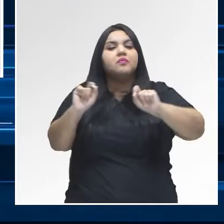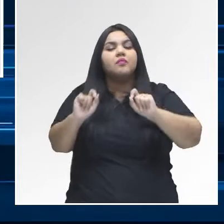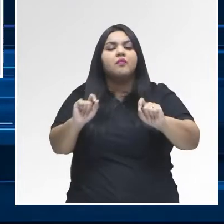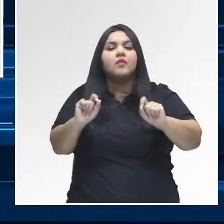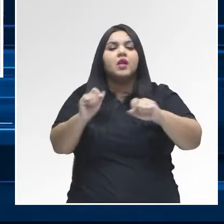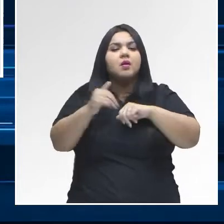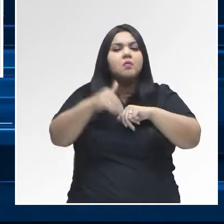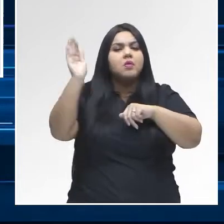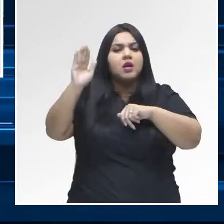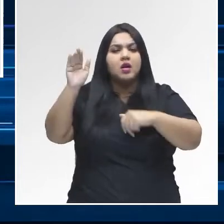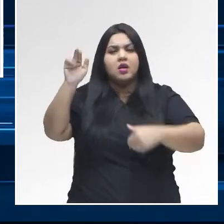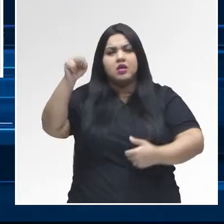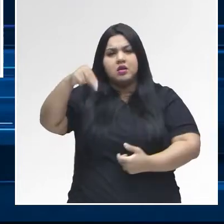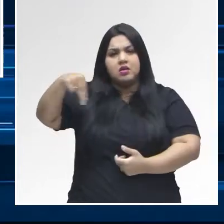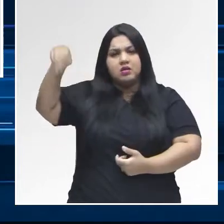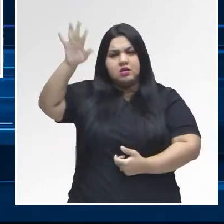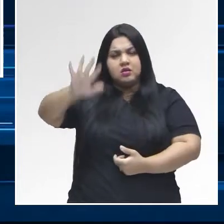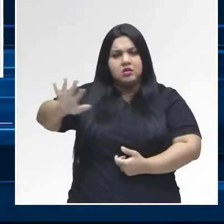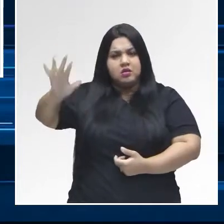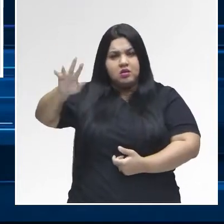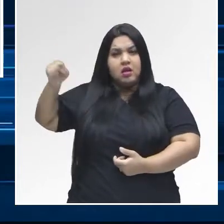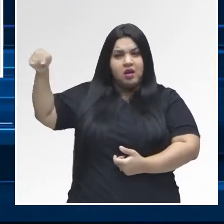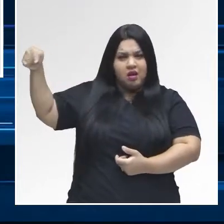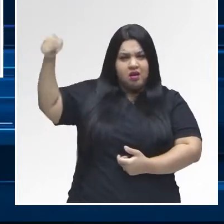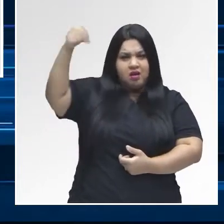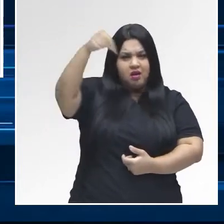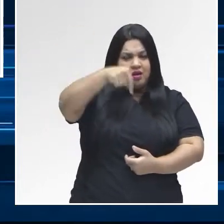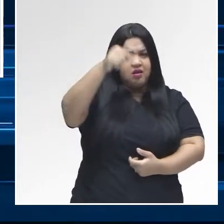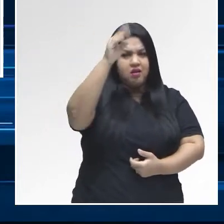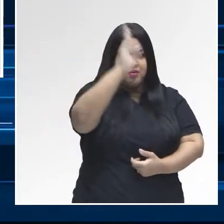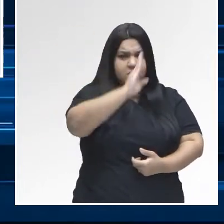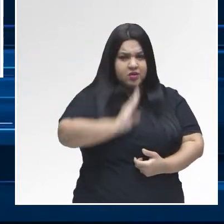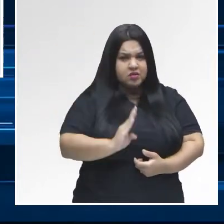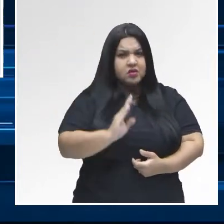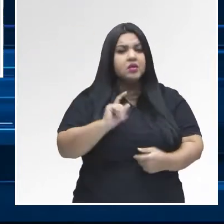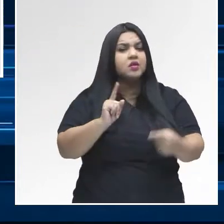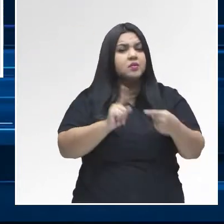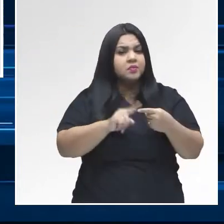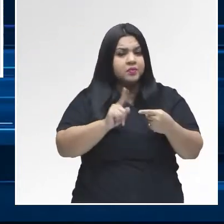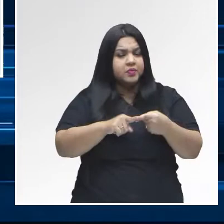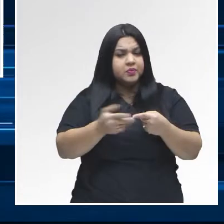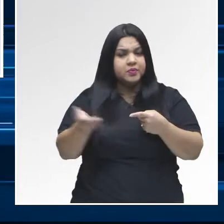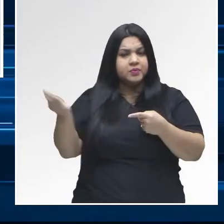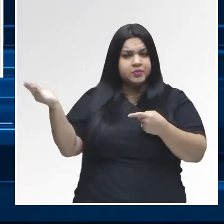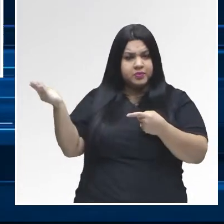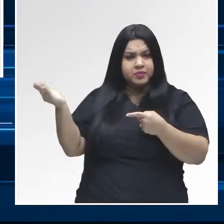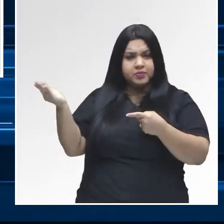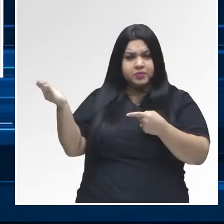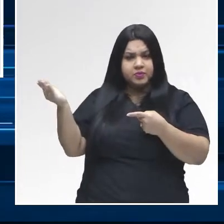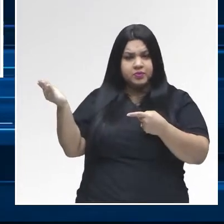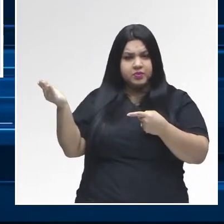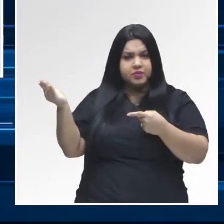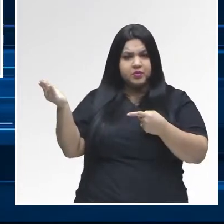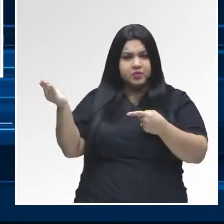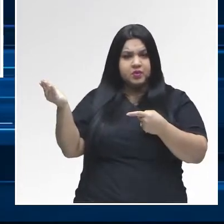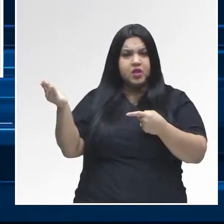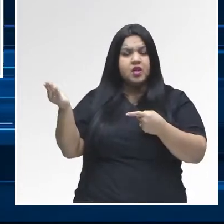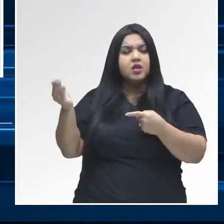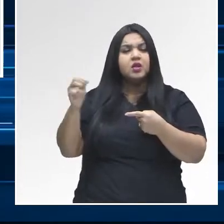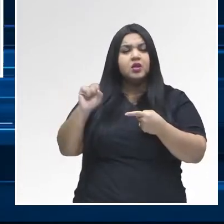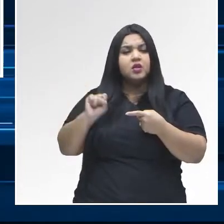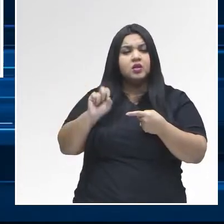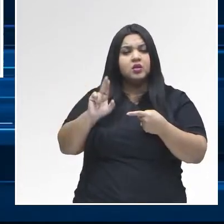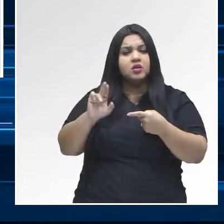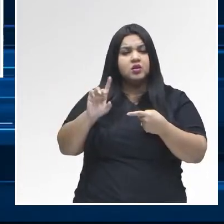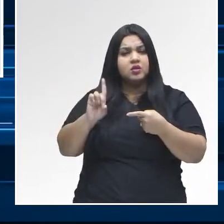foram trazidas pelo tráfico negreiro para o Brasil colônia foram, primeiro, os sudaneses, tá? Que eram das